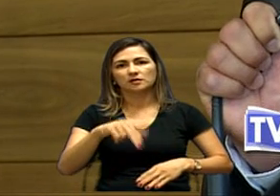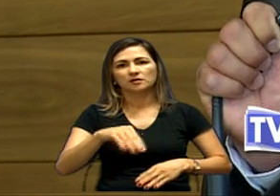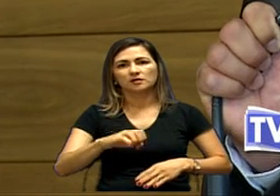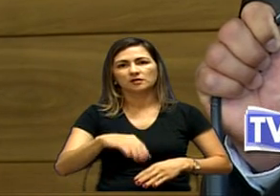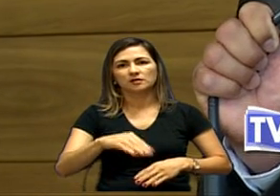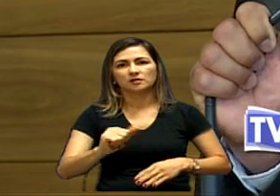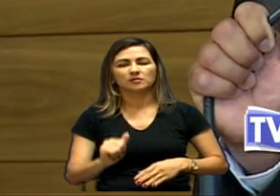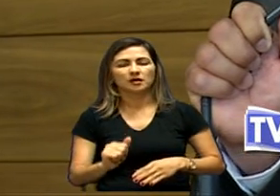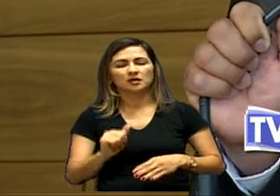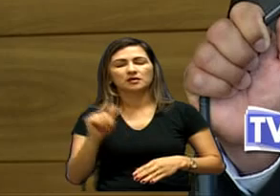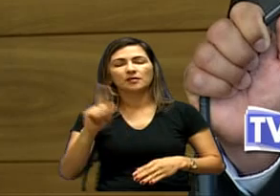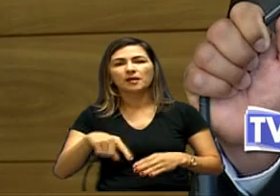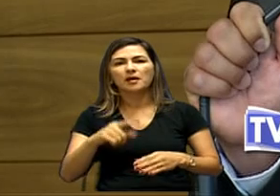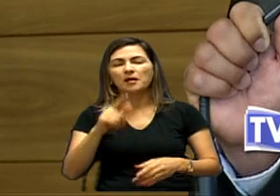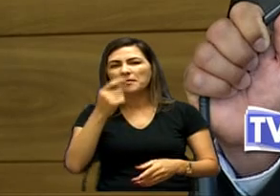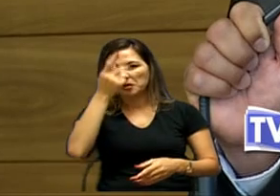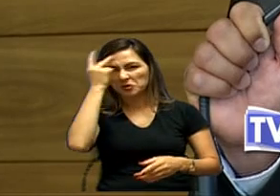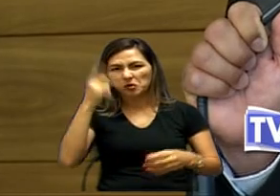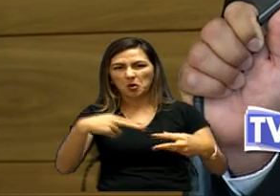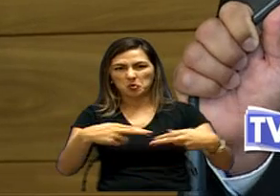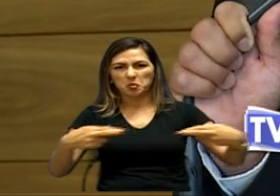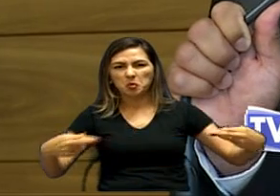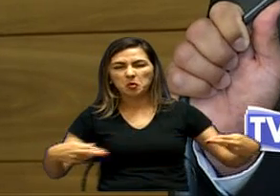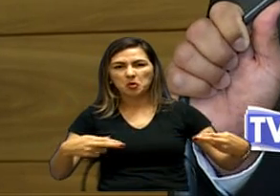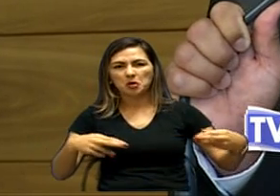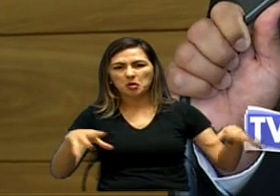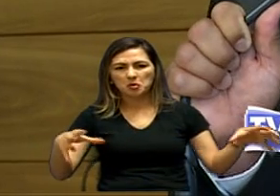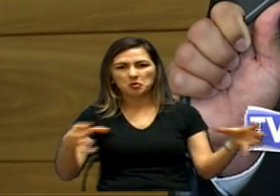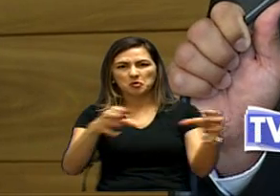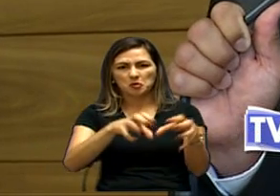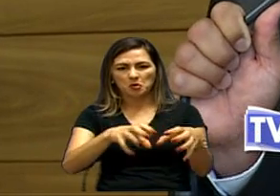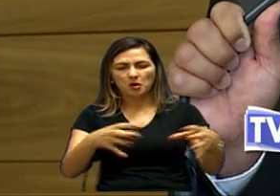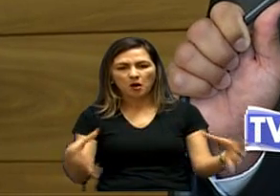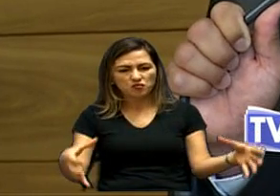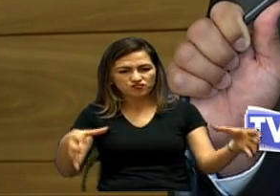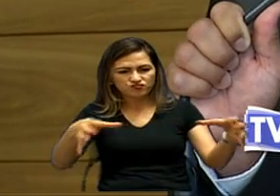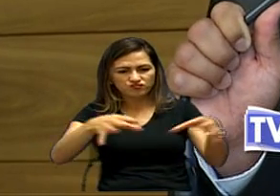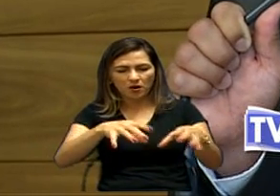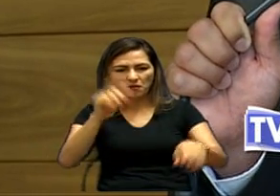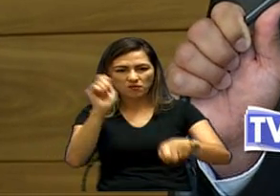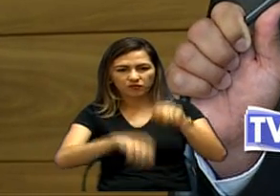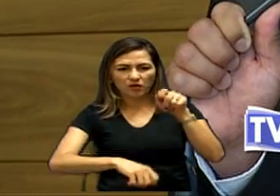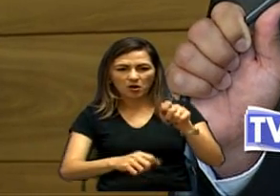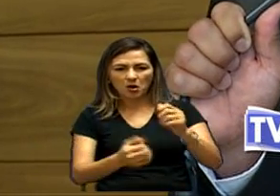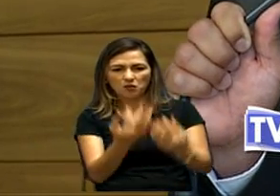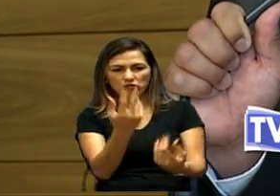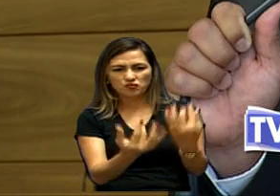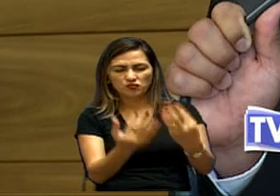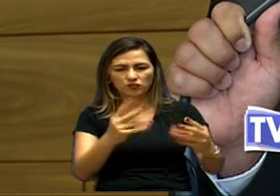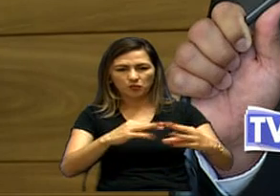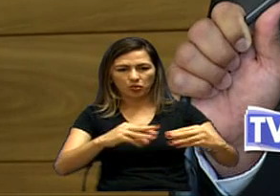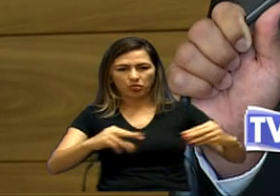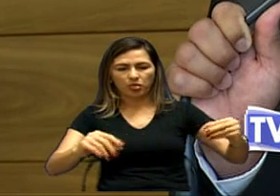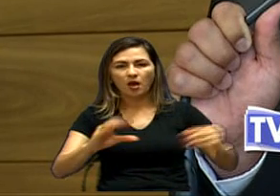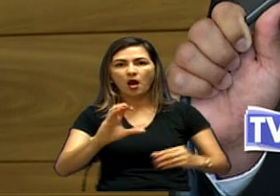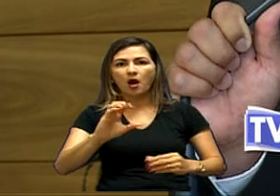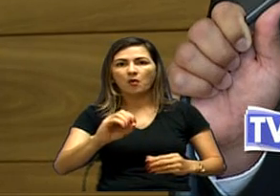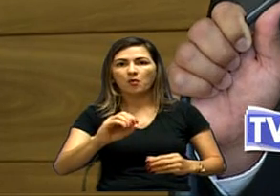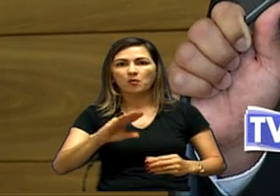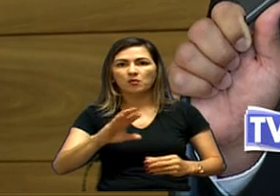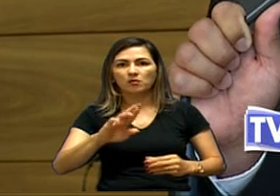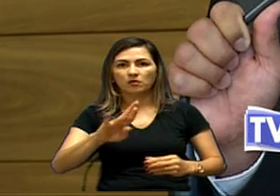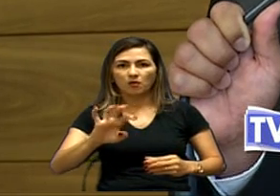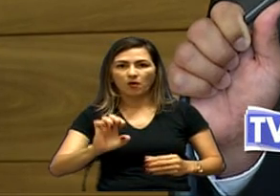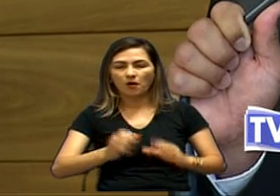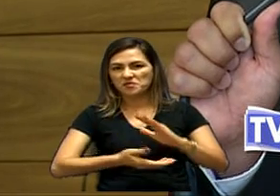botar fogo e comprar droga, não. Sinto muito, mas eu parecia não é esse. E agora avisar a população, quando vê acontecendo uma coisa dessa, a pessoa pulando na escola em um